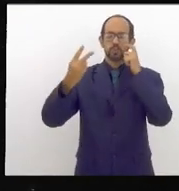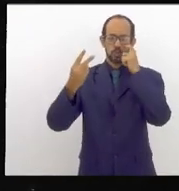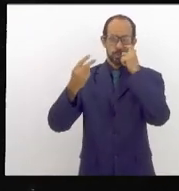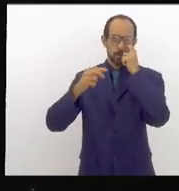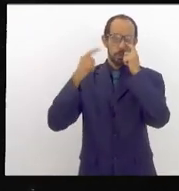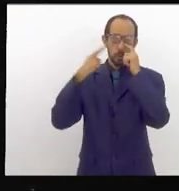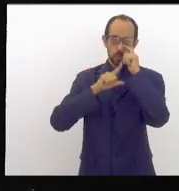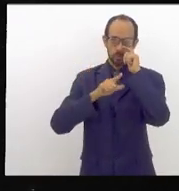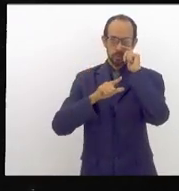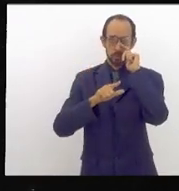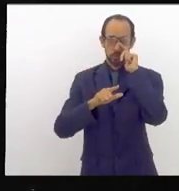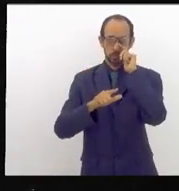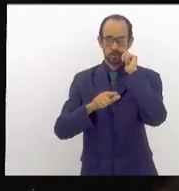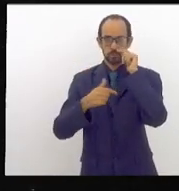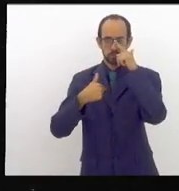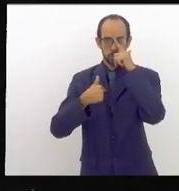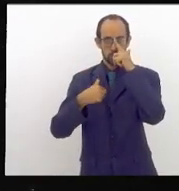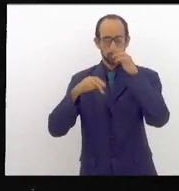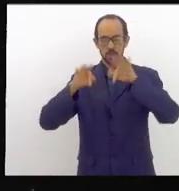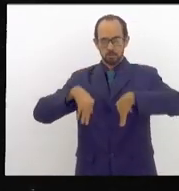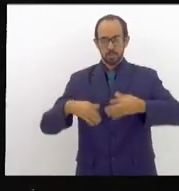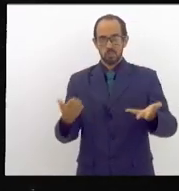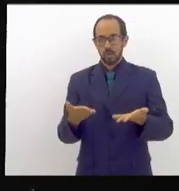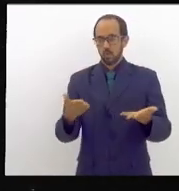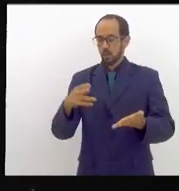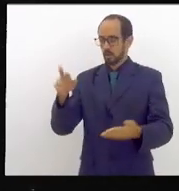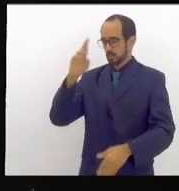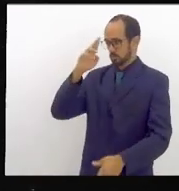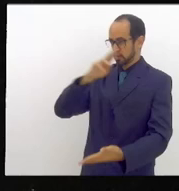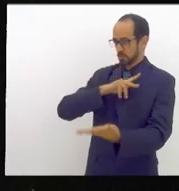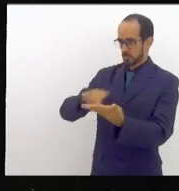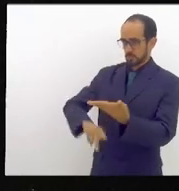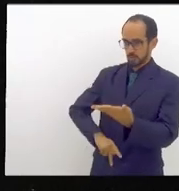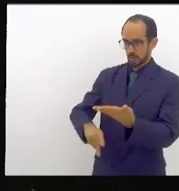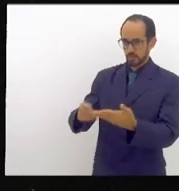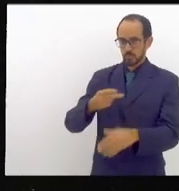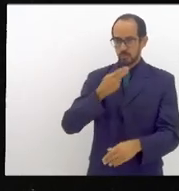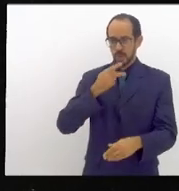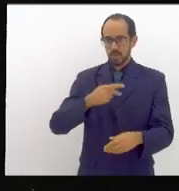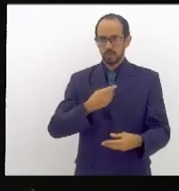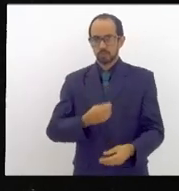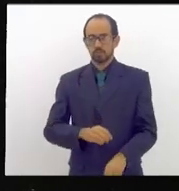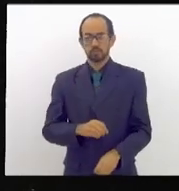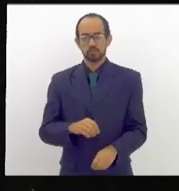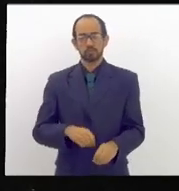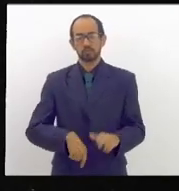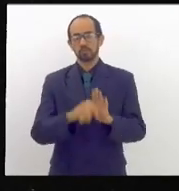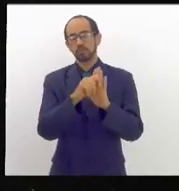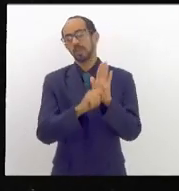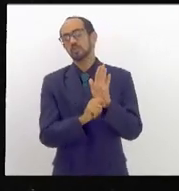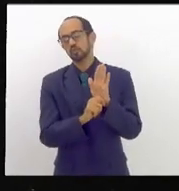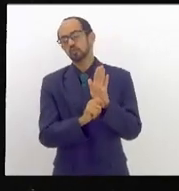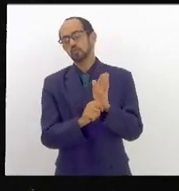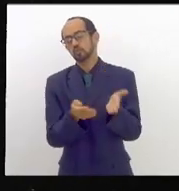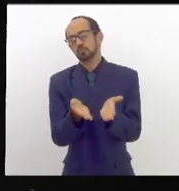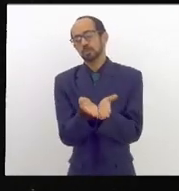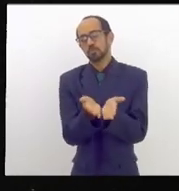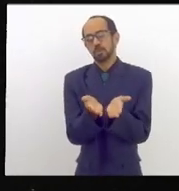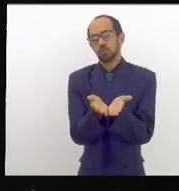e eu termino aqui senhor presidente recitando um texto bíblico